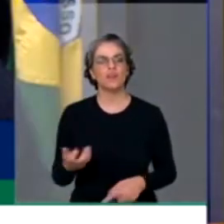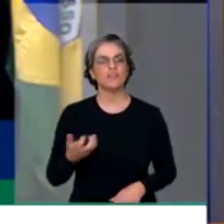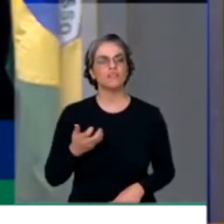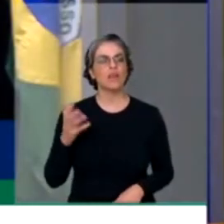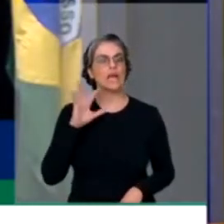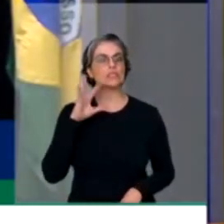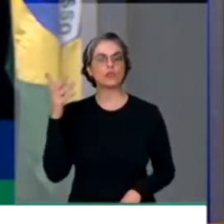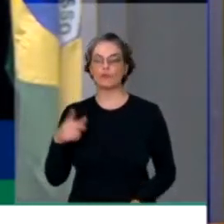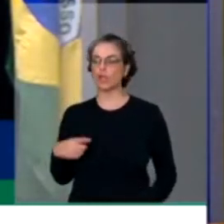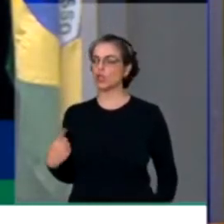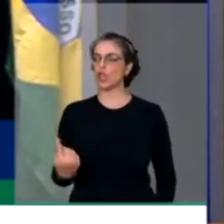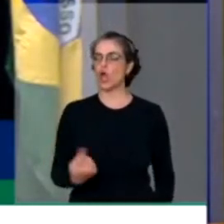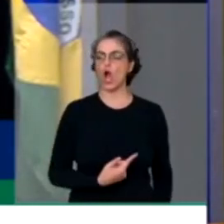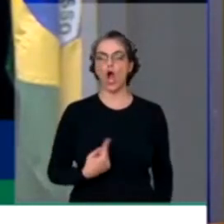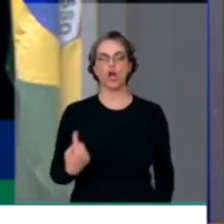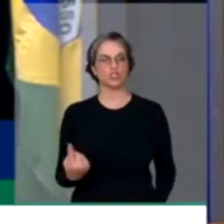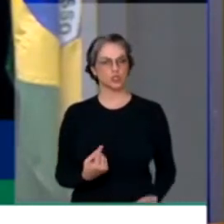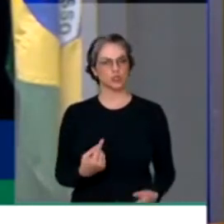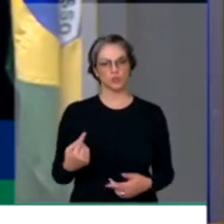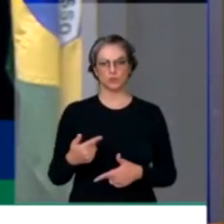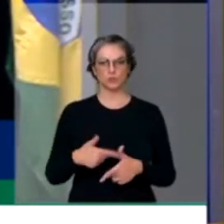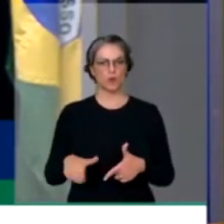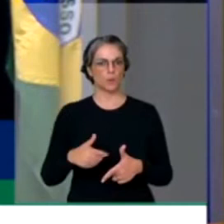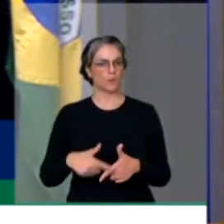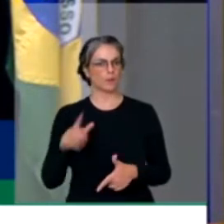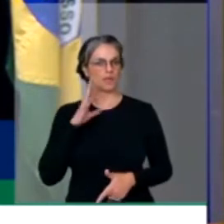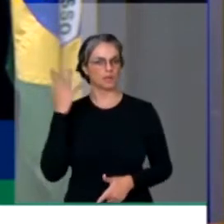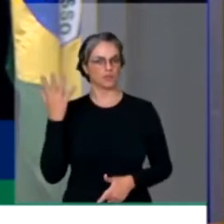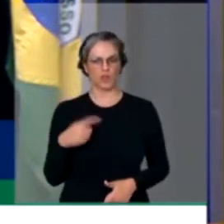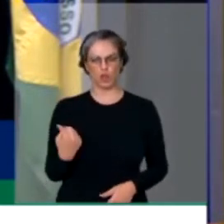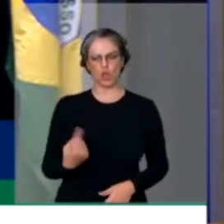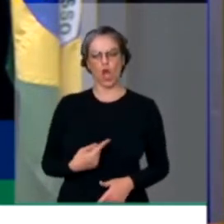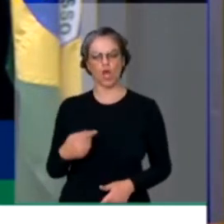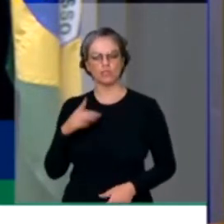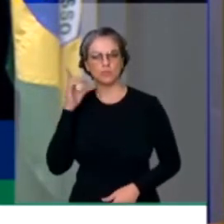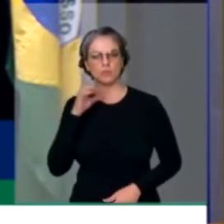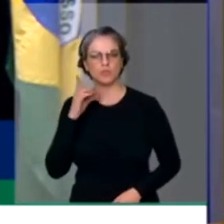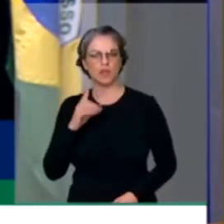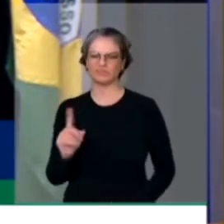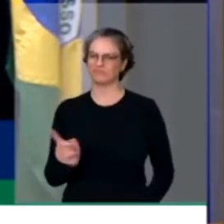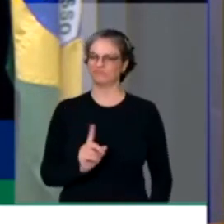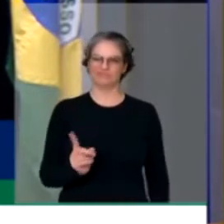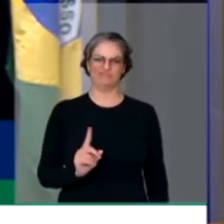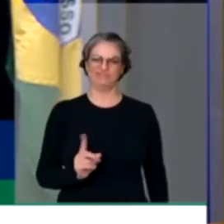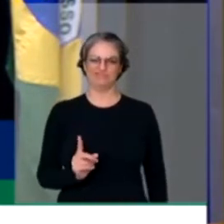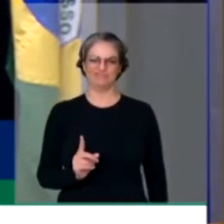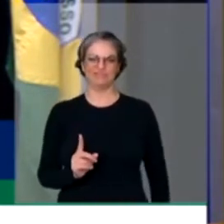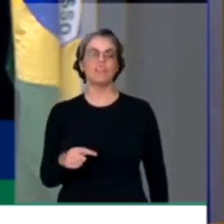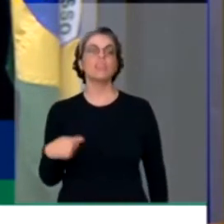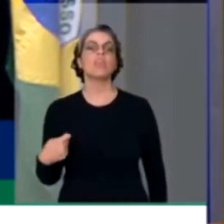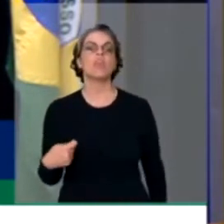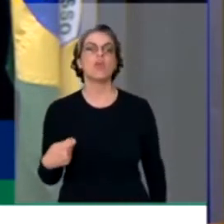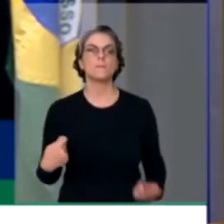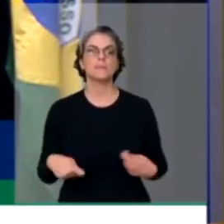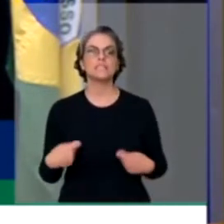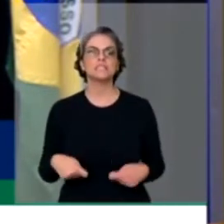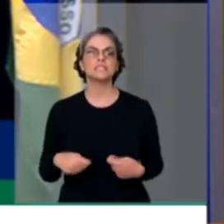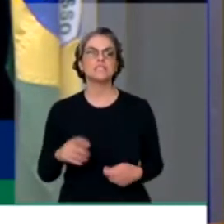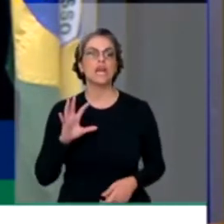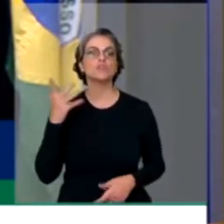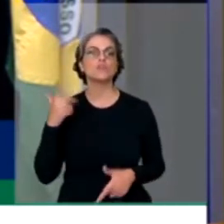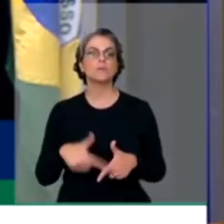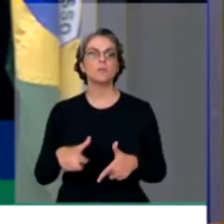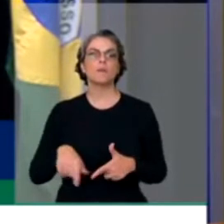nossos problemas, nós, deputados. Quem precisa de solução para os seus problemas é a